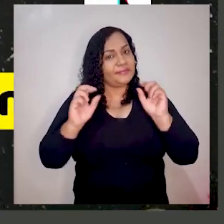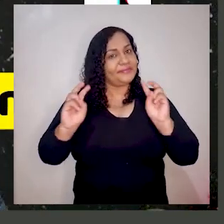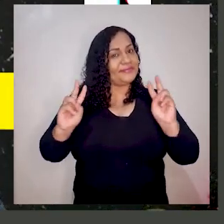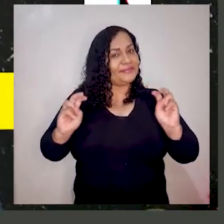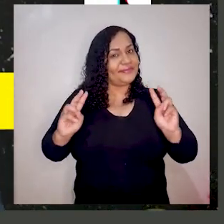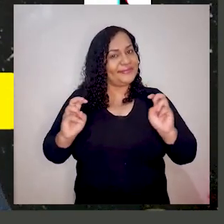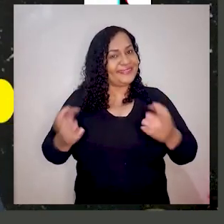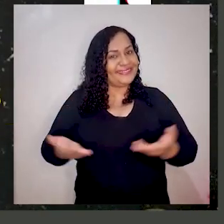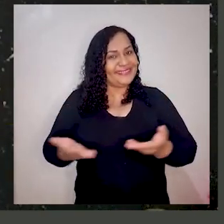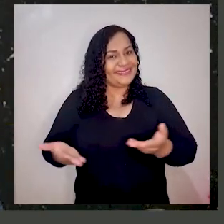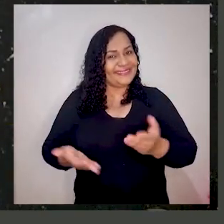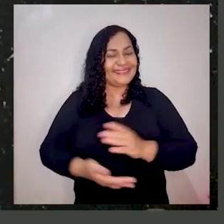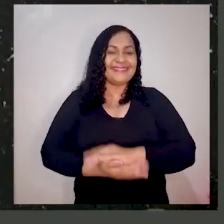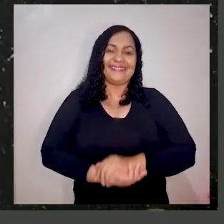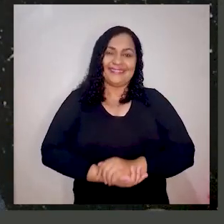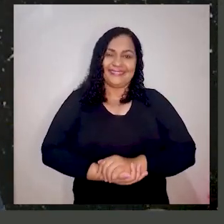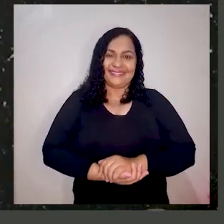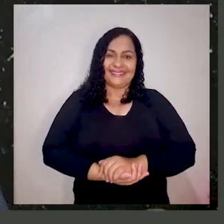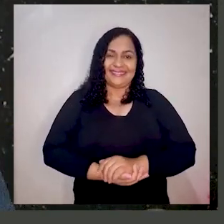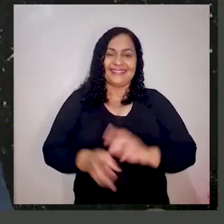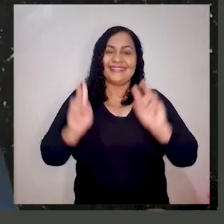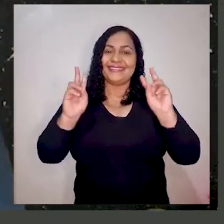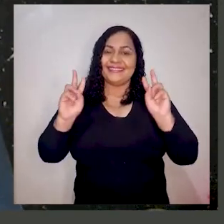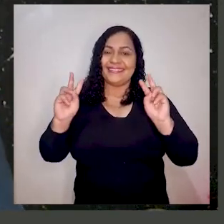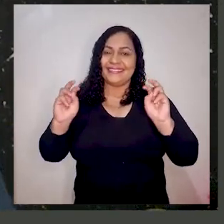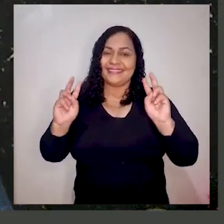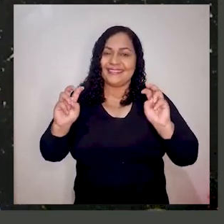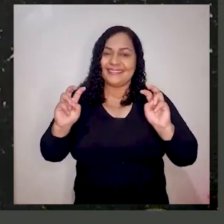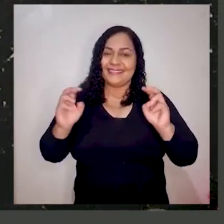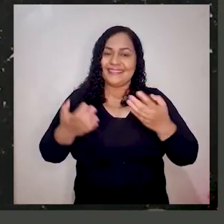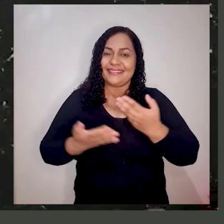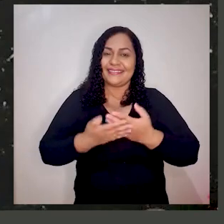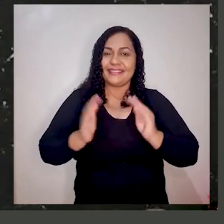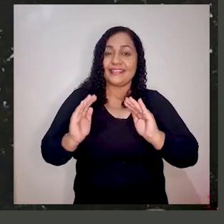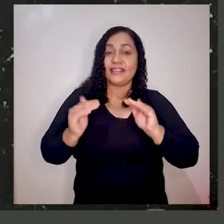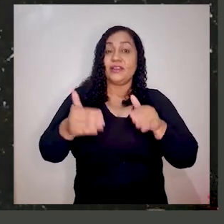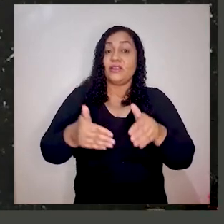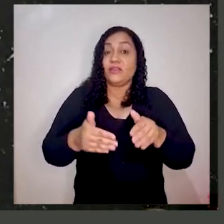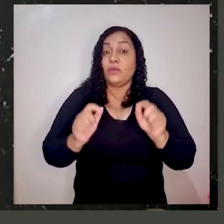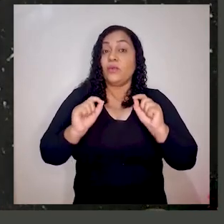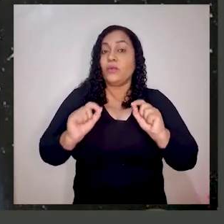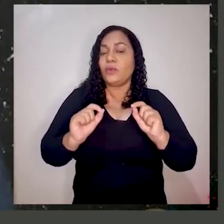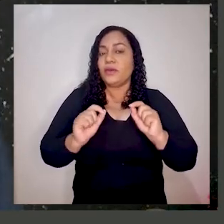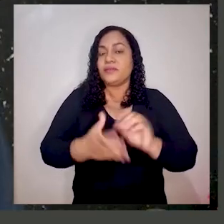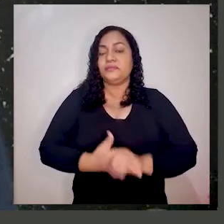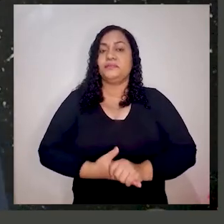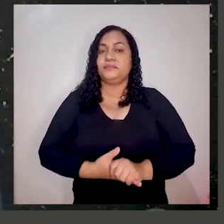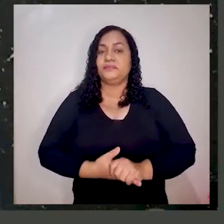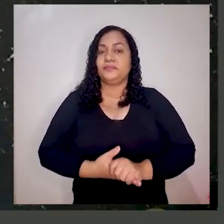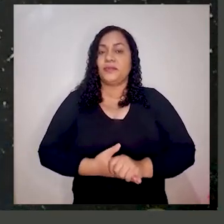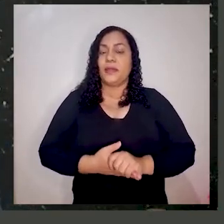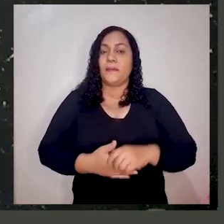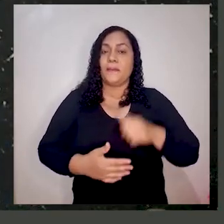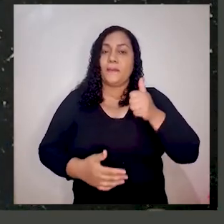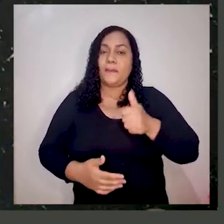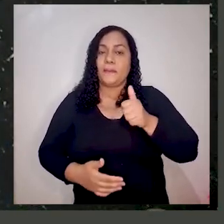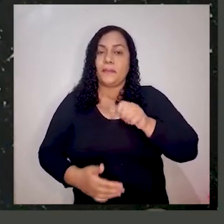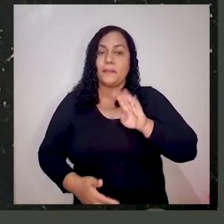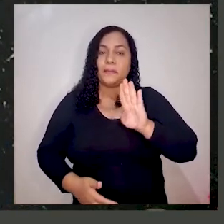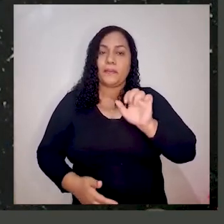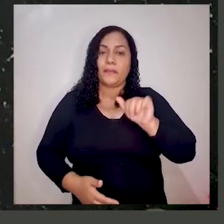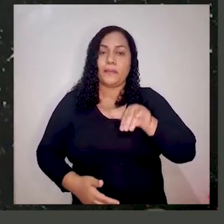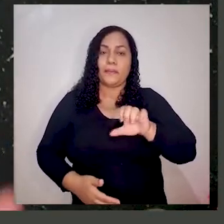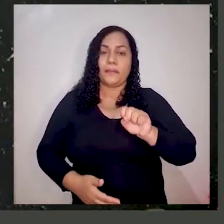E vamos ao assunto de hoje. Bom, o assunto de hoje ele é mais focado, em um assunto de